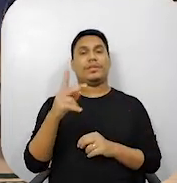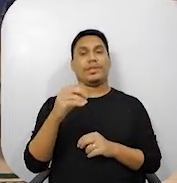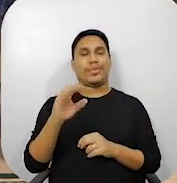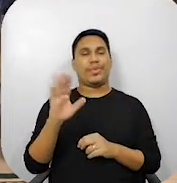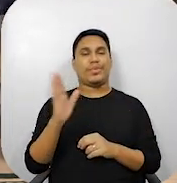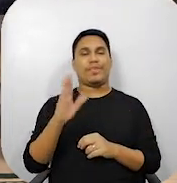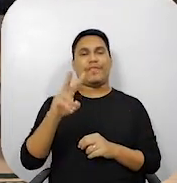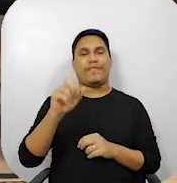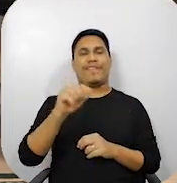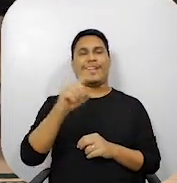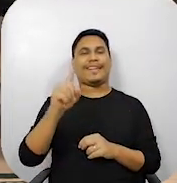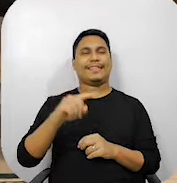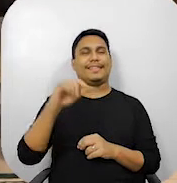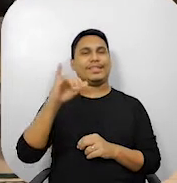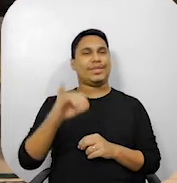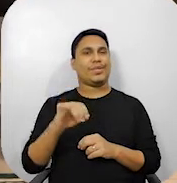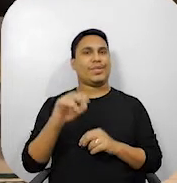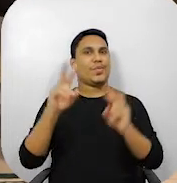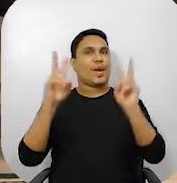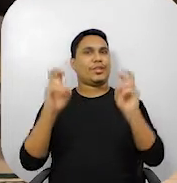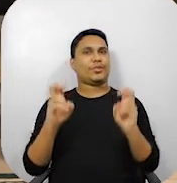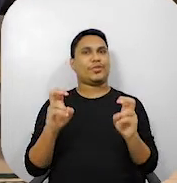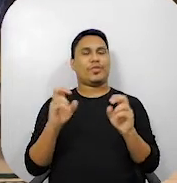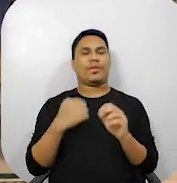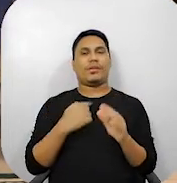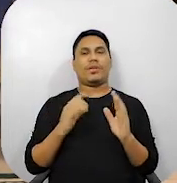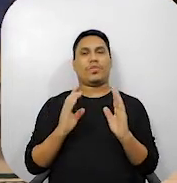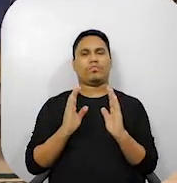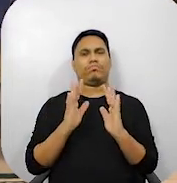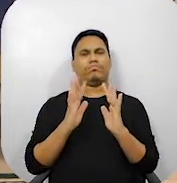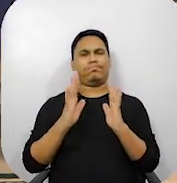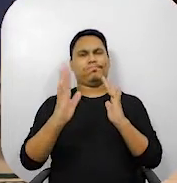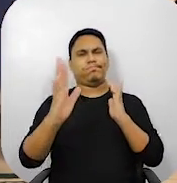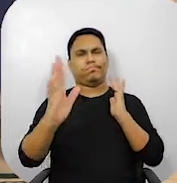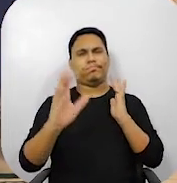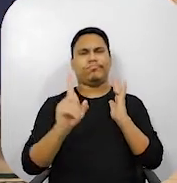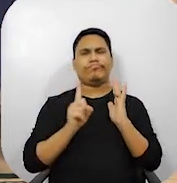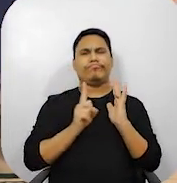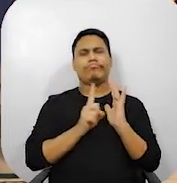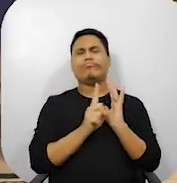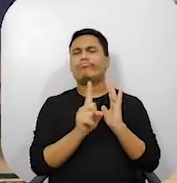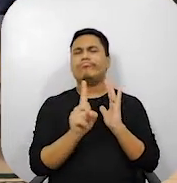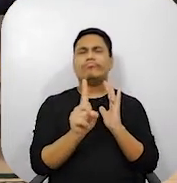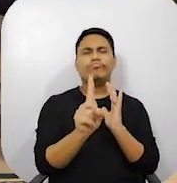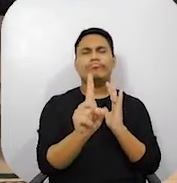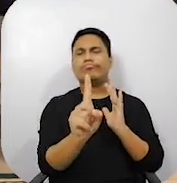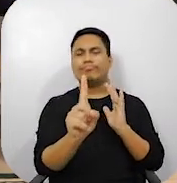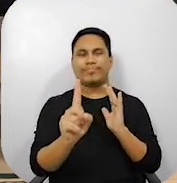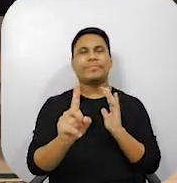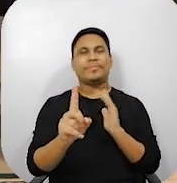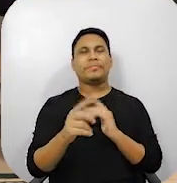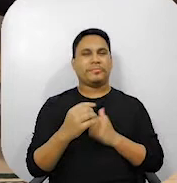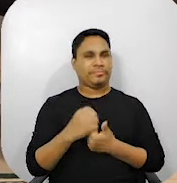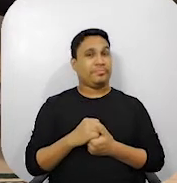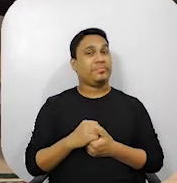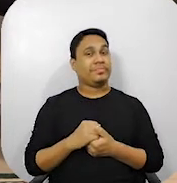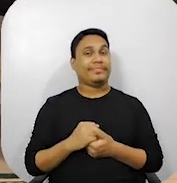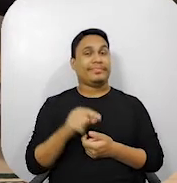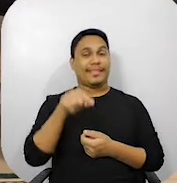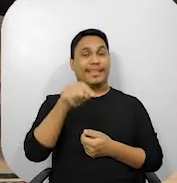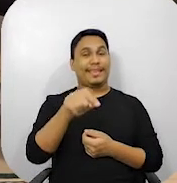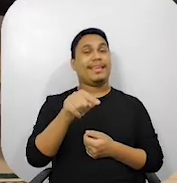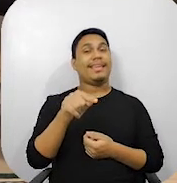atravesso corredores e tudo depois até posso dar uma lida sabe e foi a forma que eu aprendi também de conviver com essa solidão